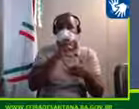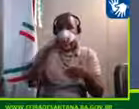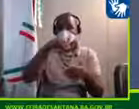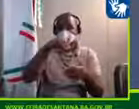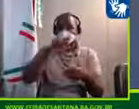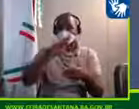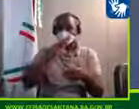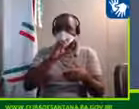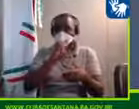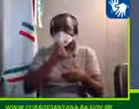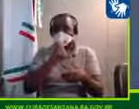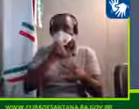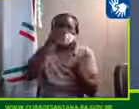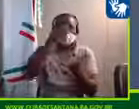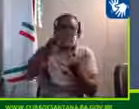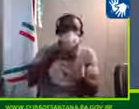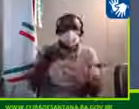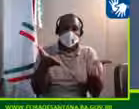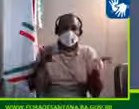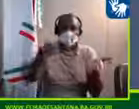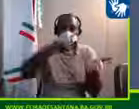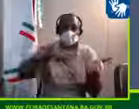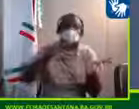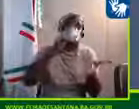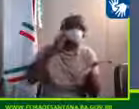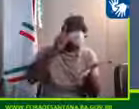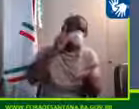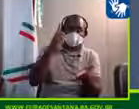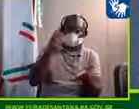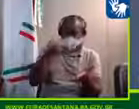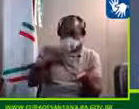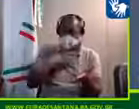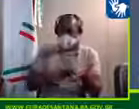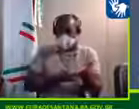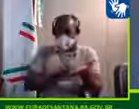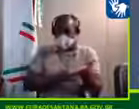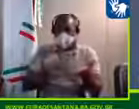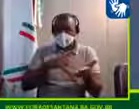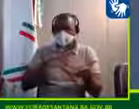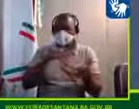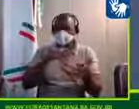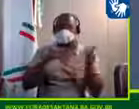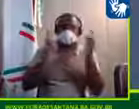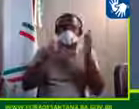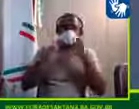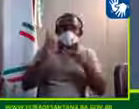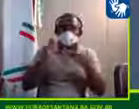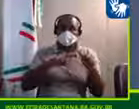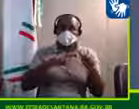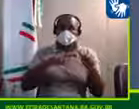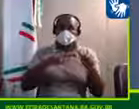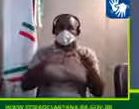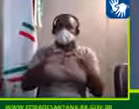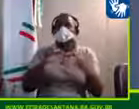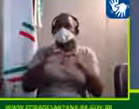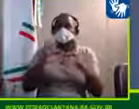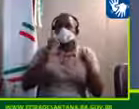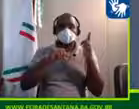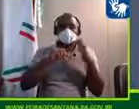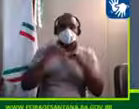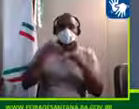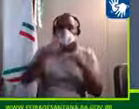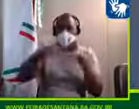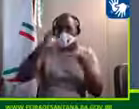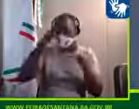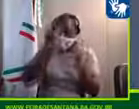de março até hoje, né, até ontem, dia 19, nós conseguimos achatar a curva de crescimento